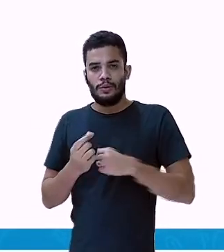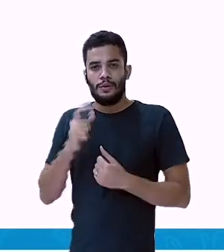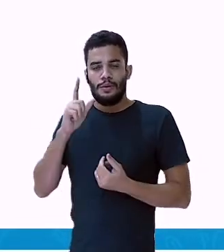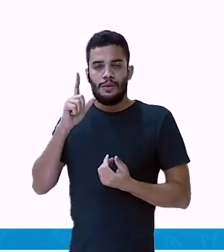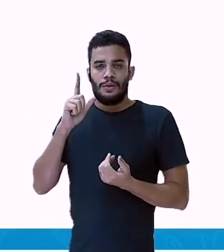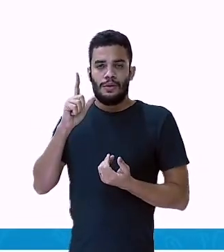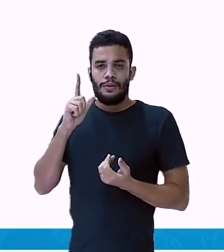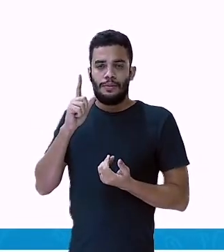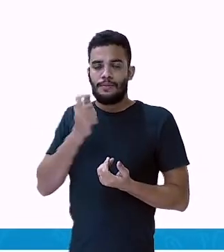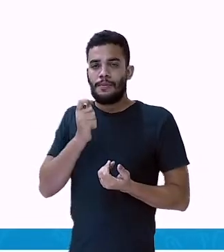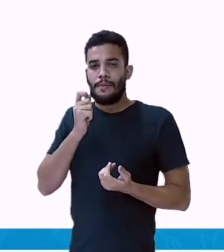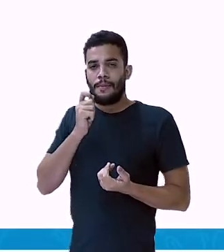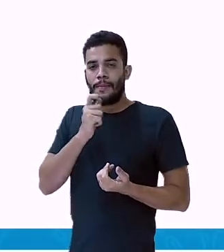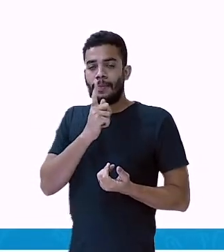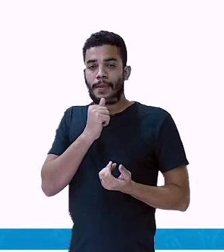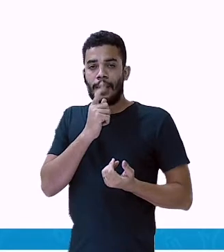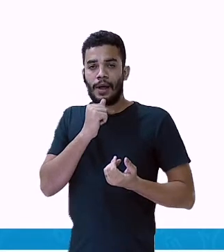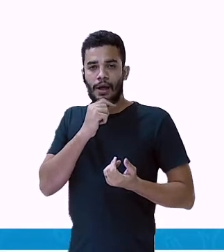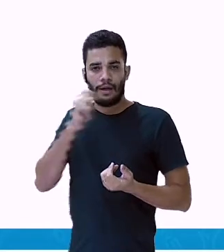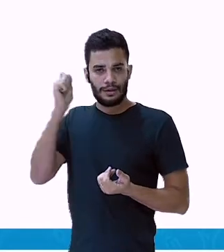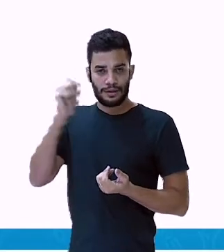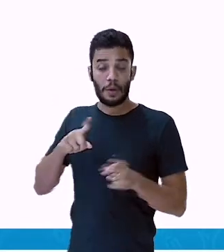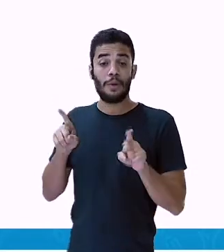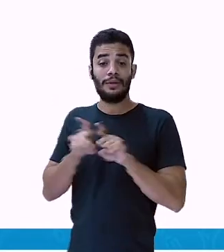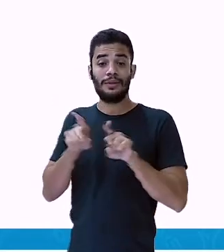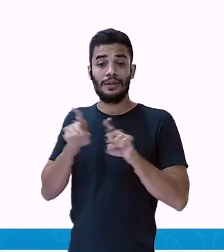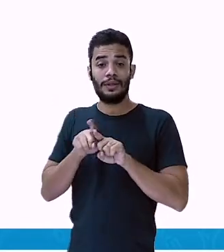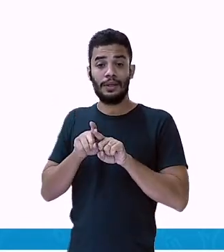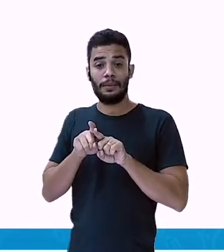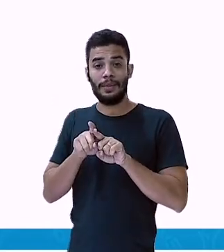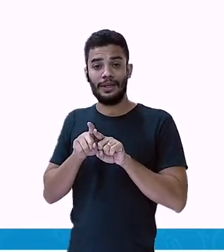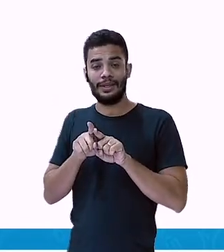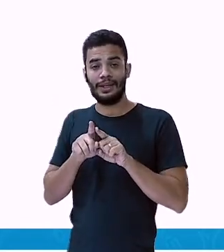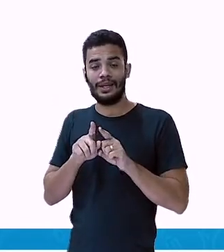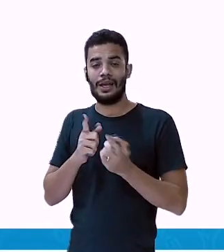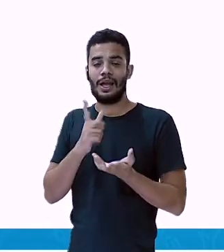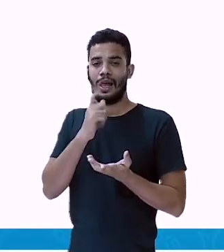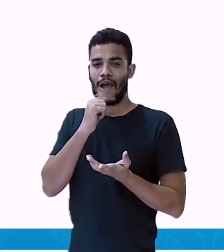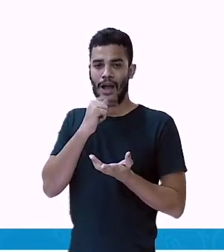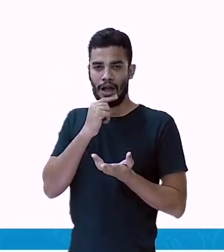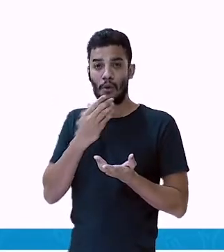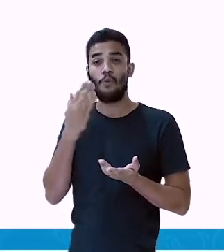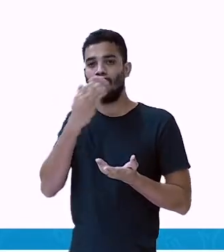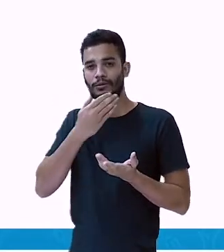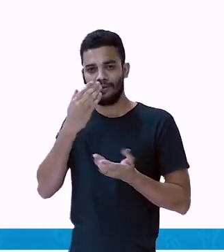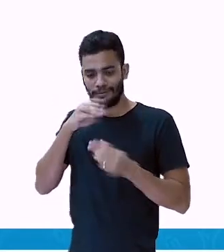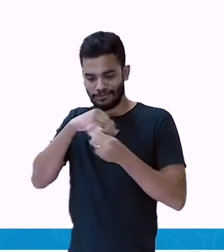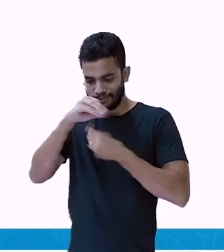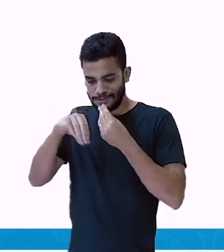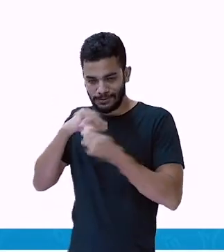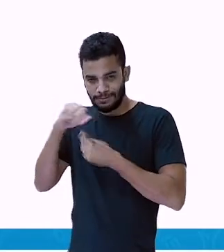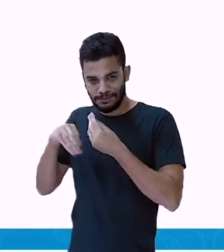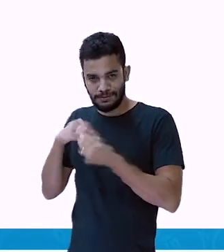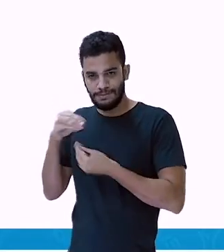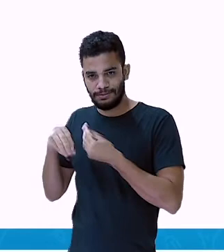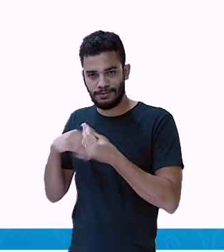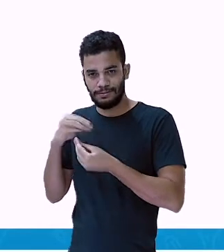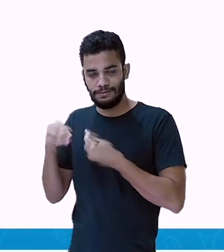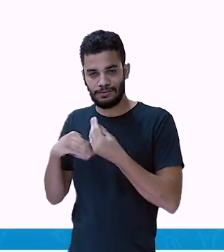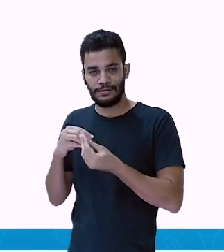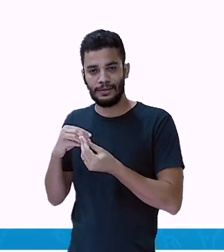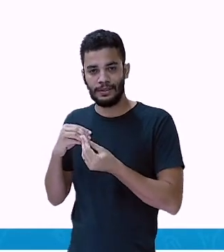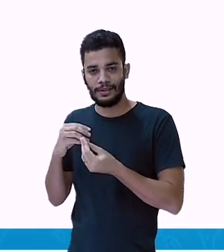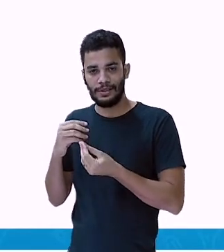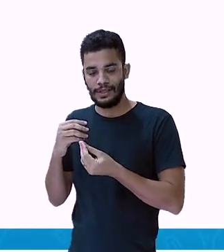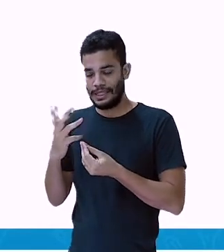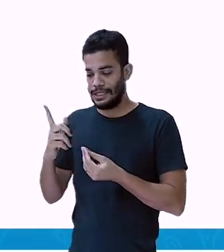açúcar, exemplo comum de mistura. Dois componentes e uma única fase,